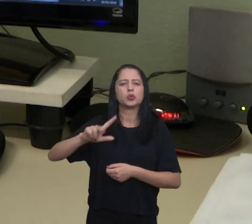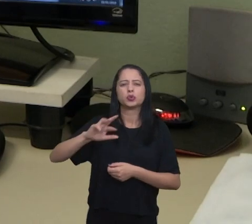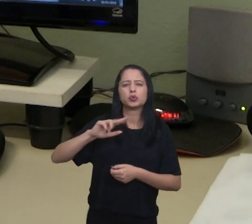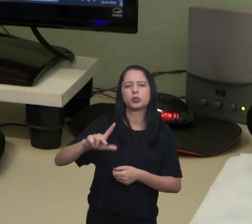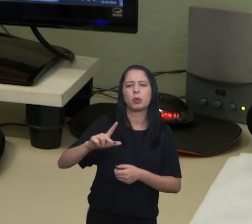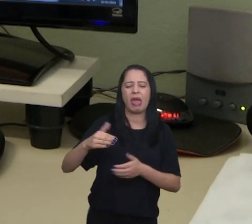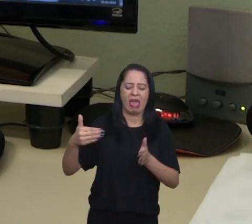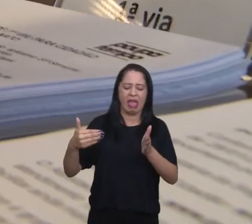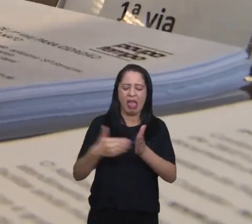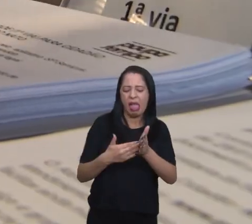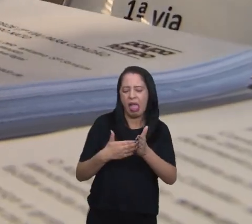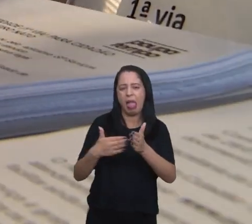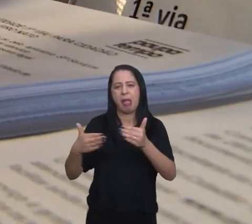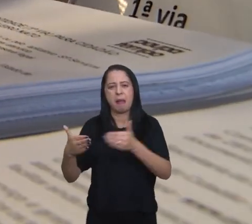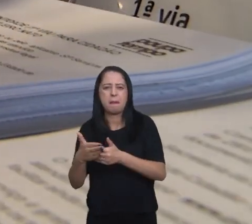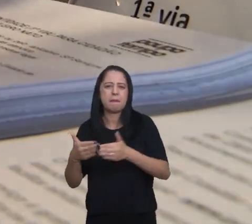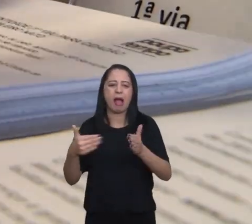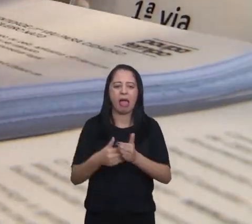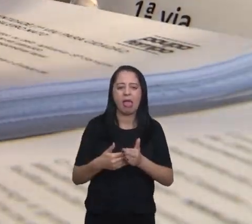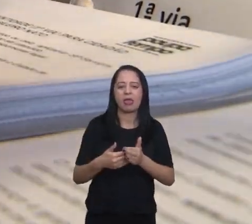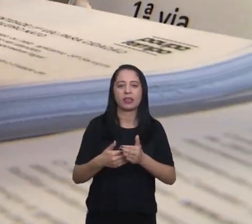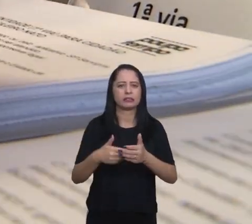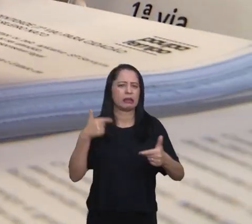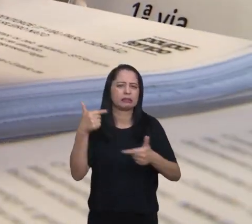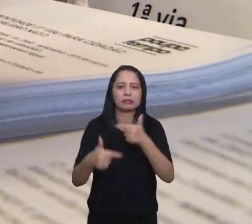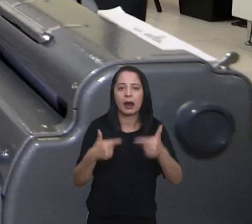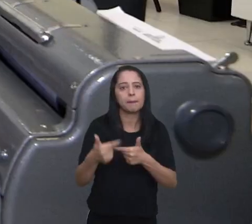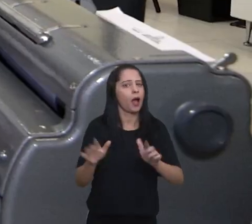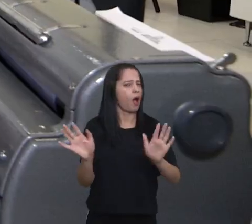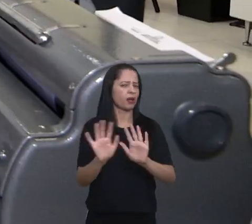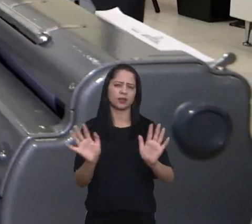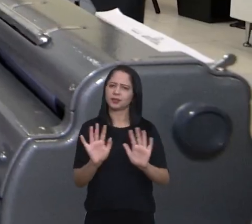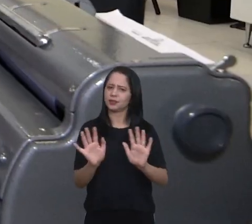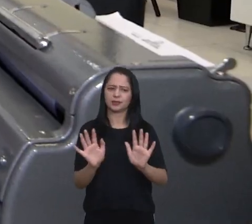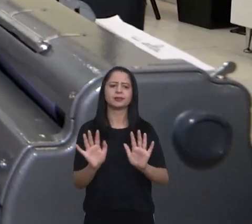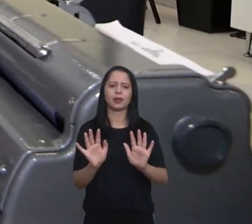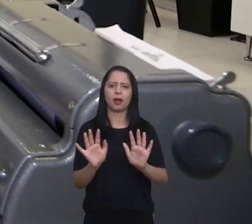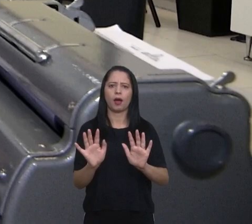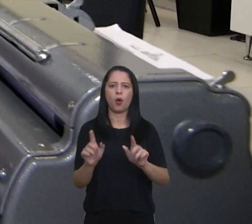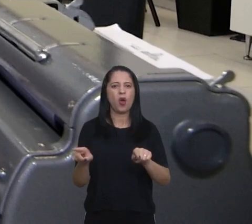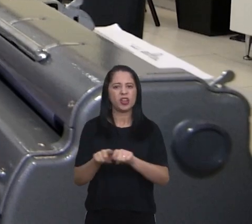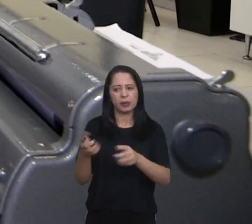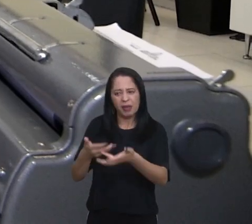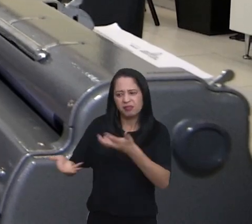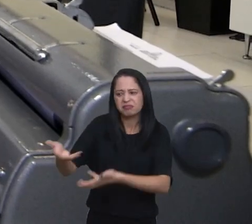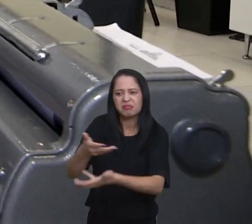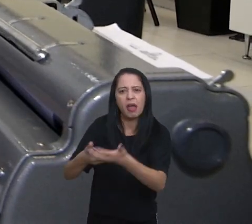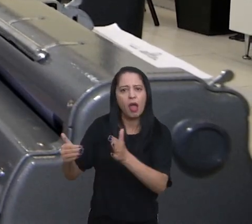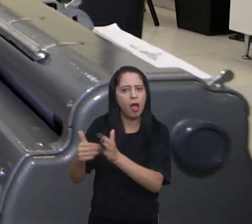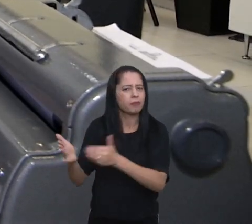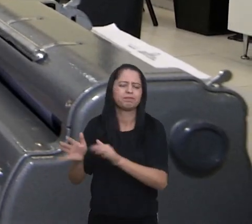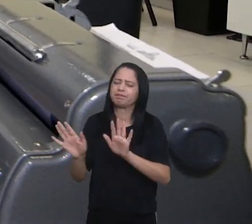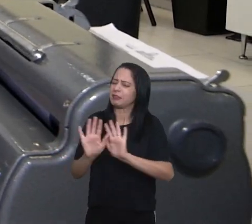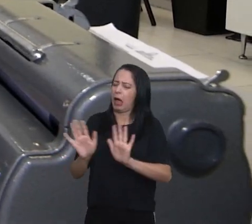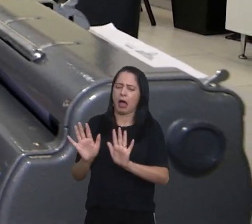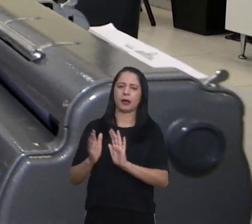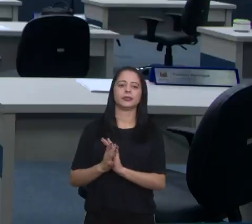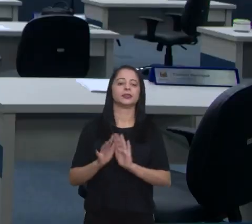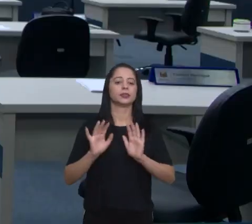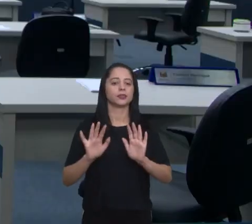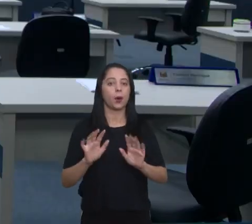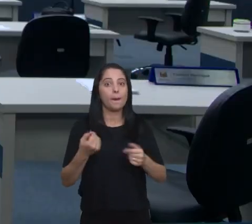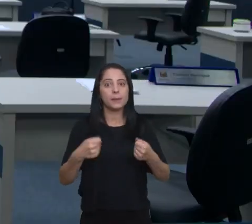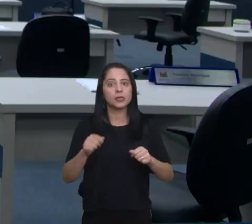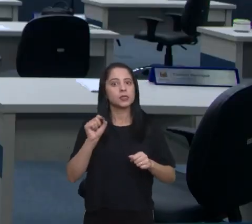do indivíduo e não pode ser uma barreira que afeta o trabalho, a vida em sociedade e até mesmo as relações afetivas.